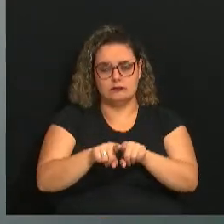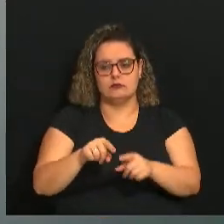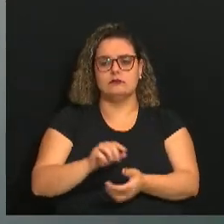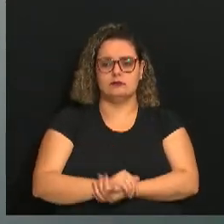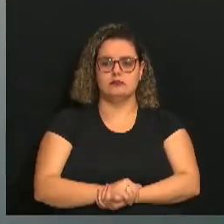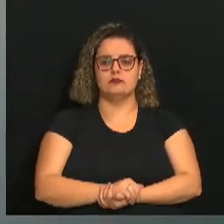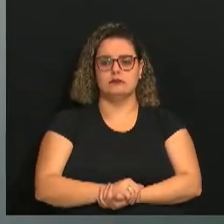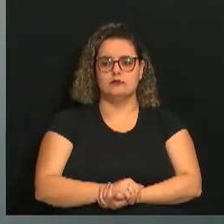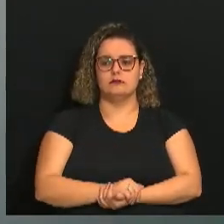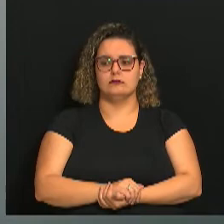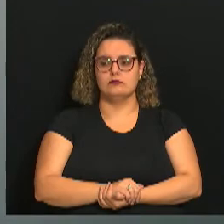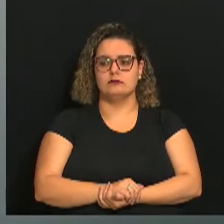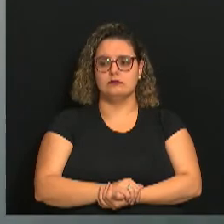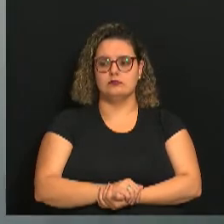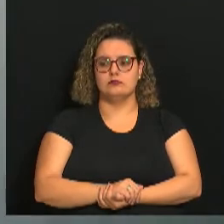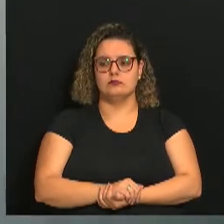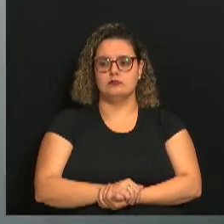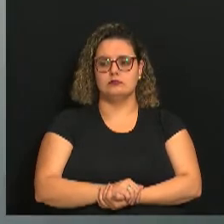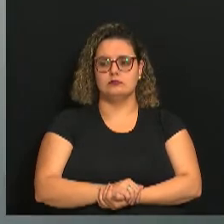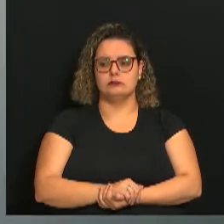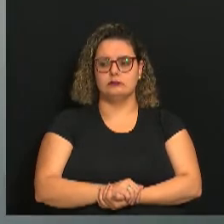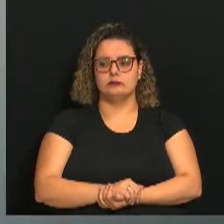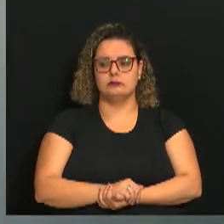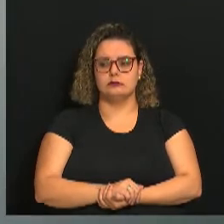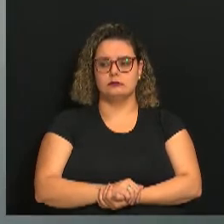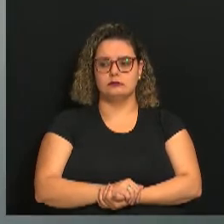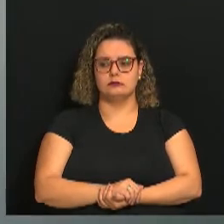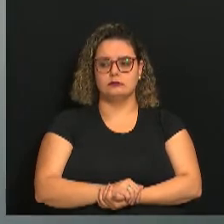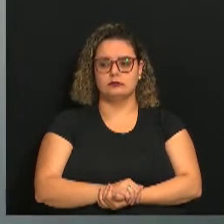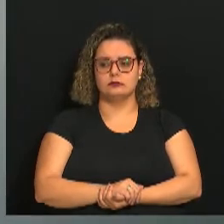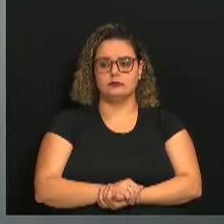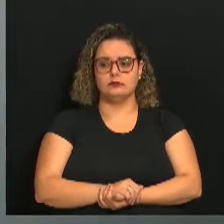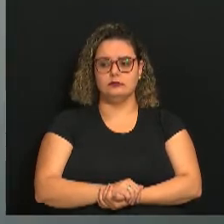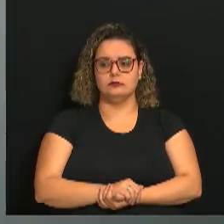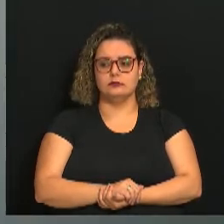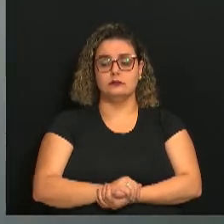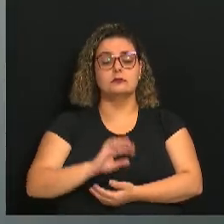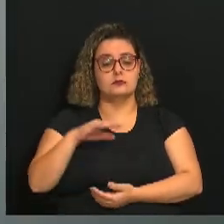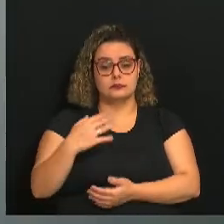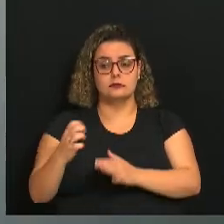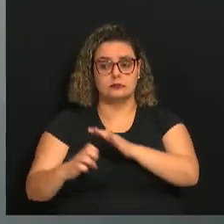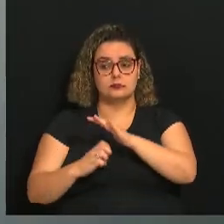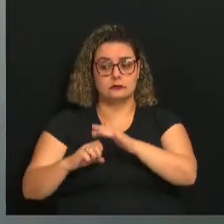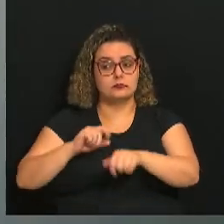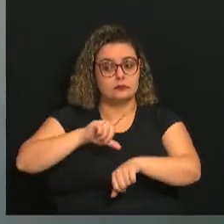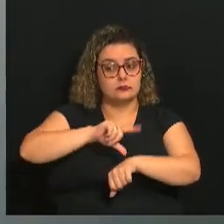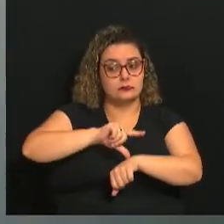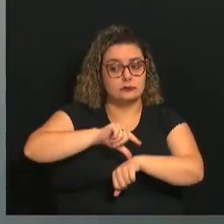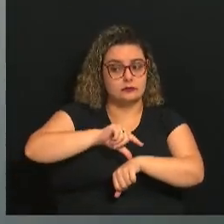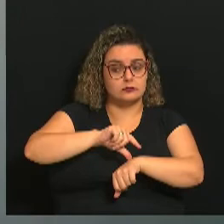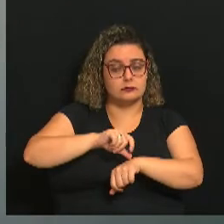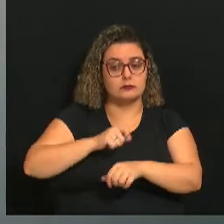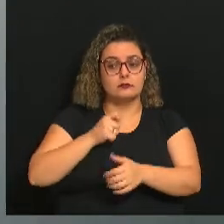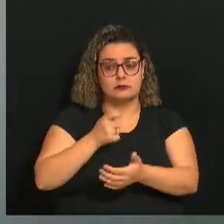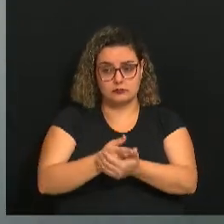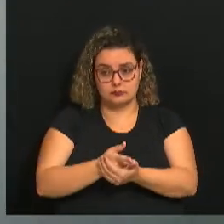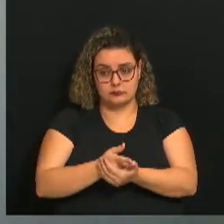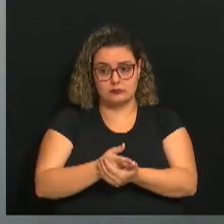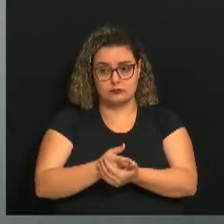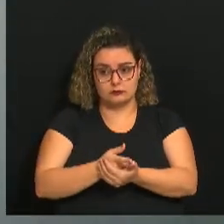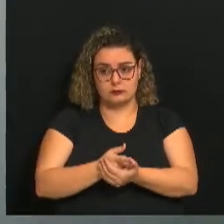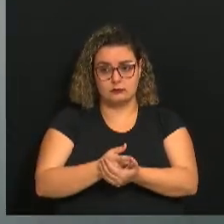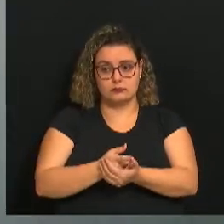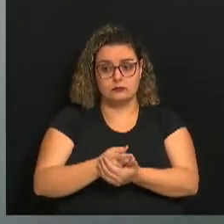de questionar, de que isso seja colocado publicamente. Quando a empresa atrasou o pagamento e atrasou mais de uma vez